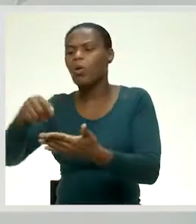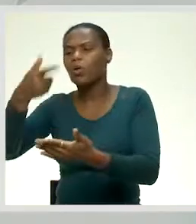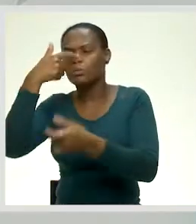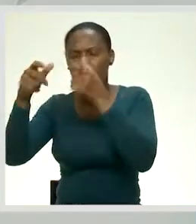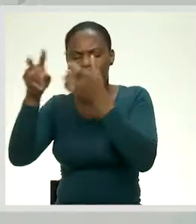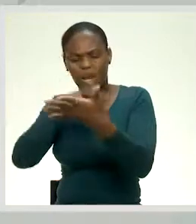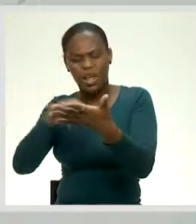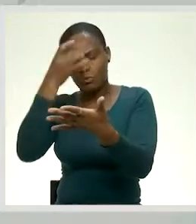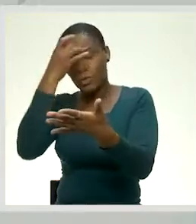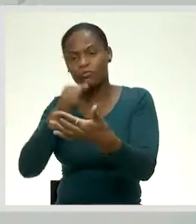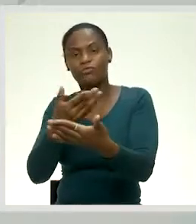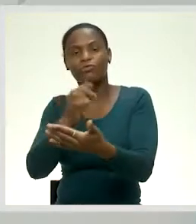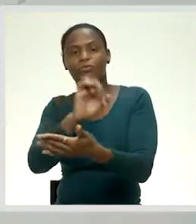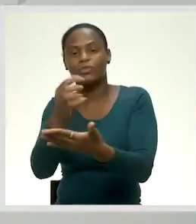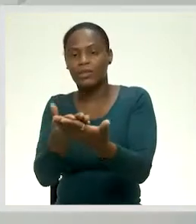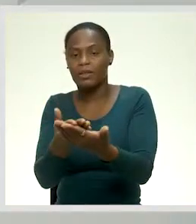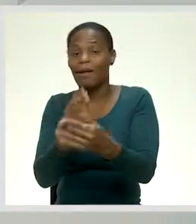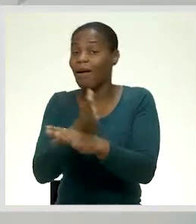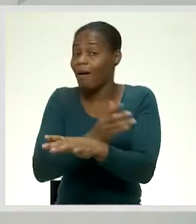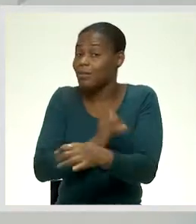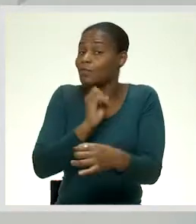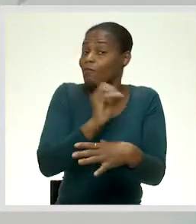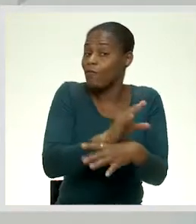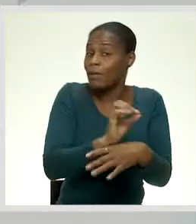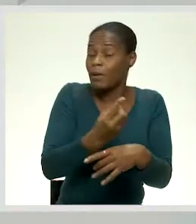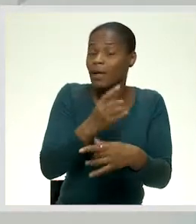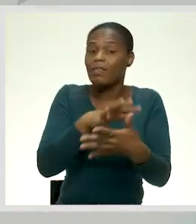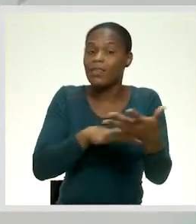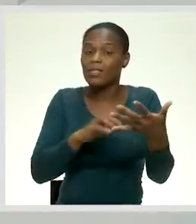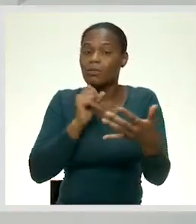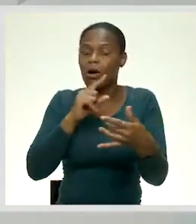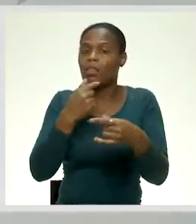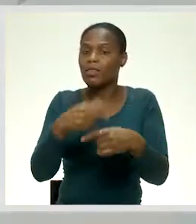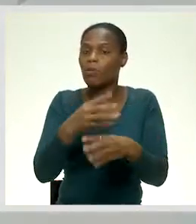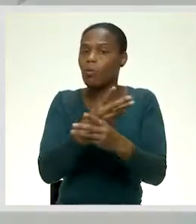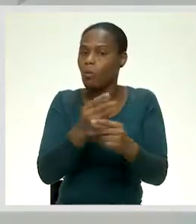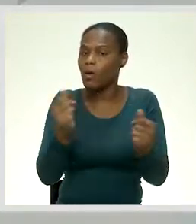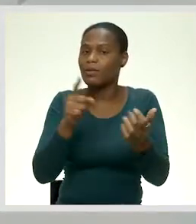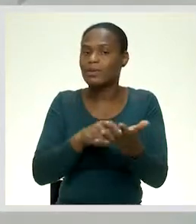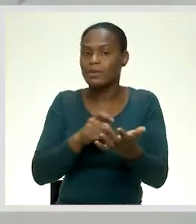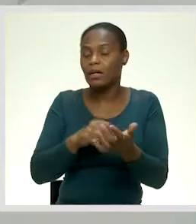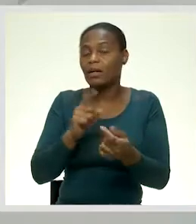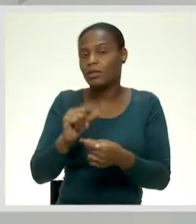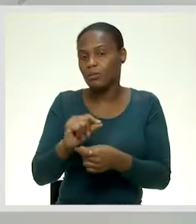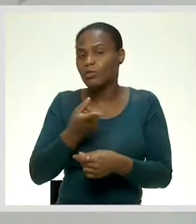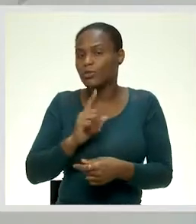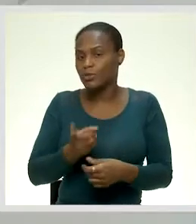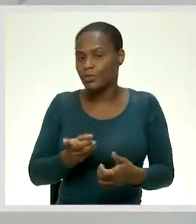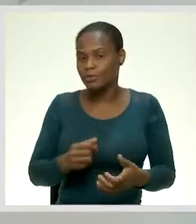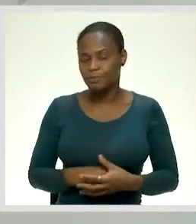antes de enviar, para que possamos ter um texto com a qualidade necessária e exigida.